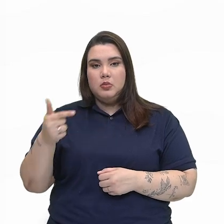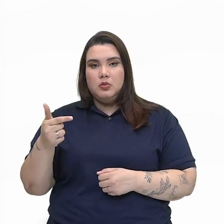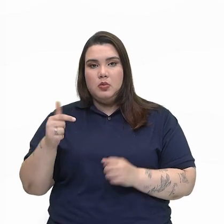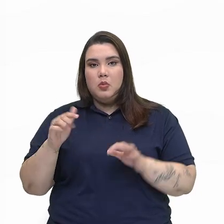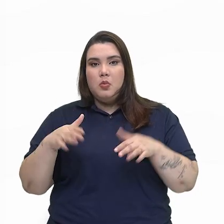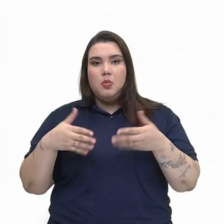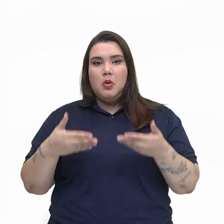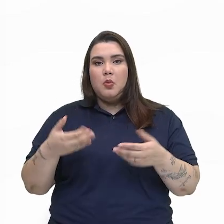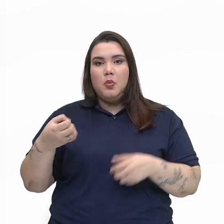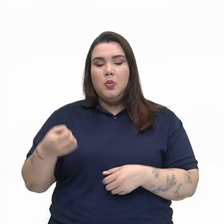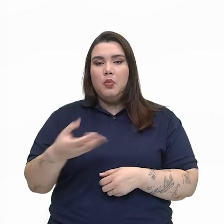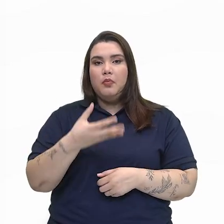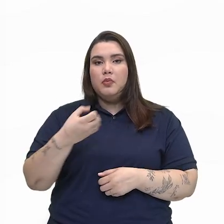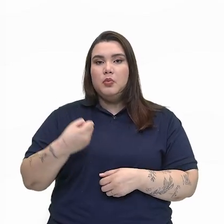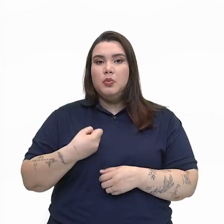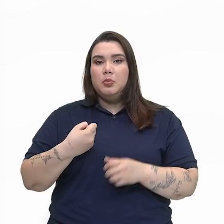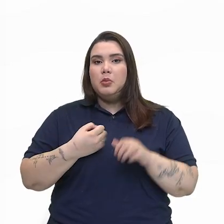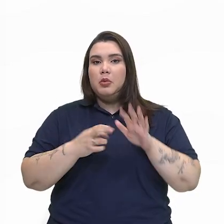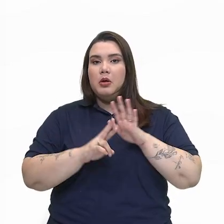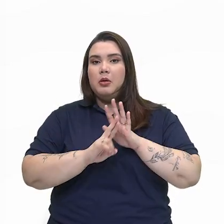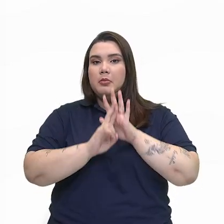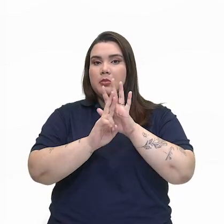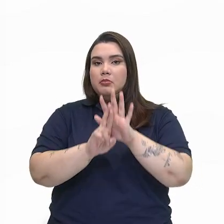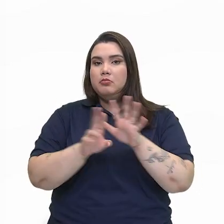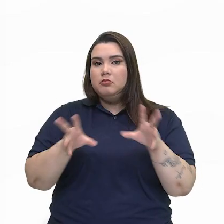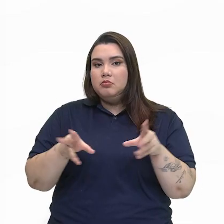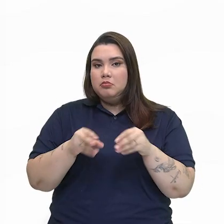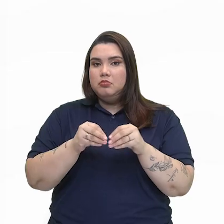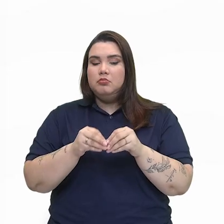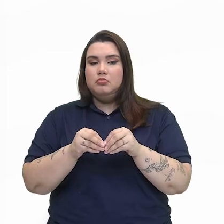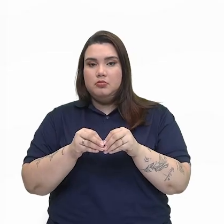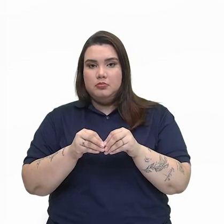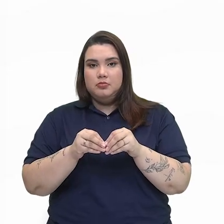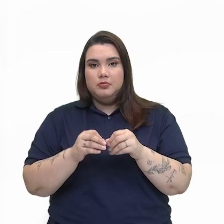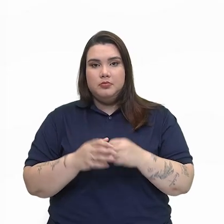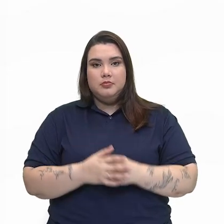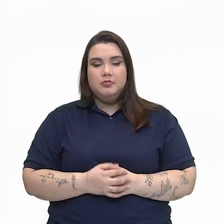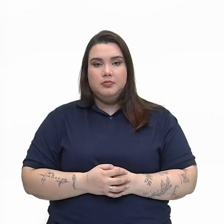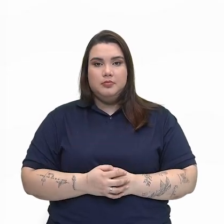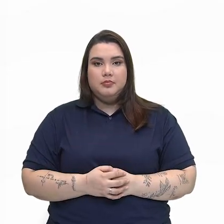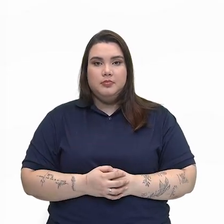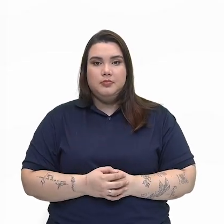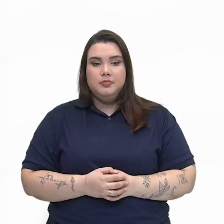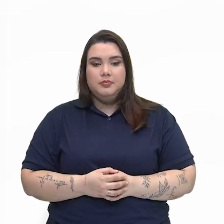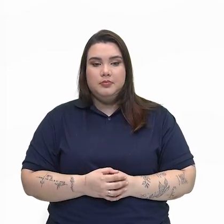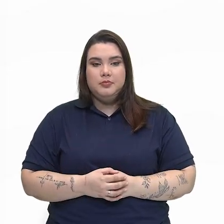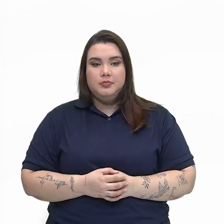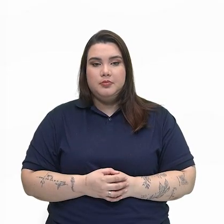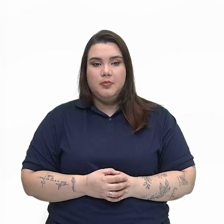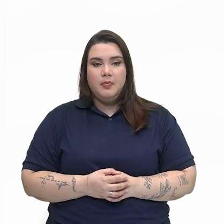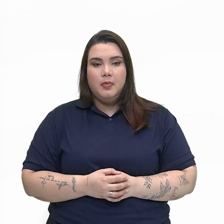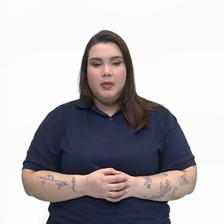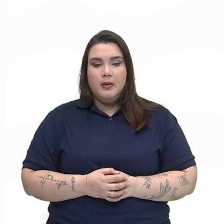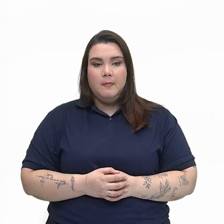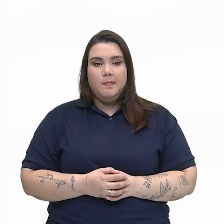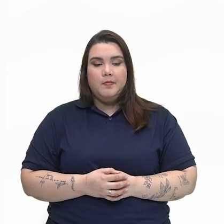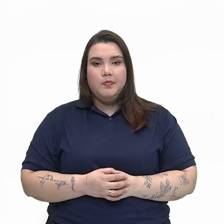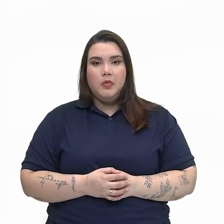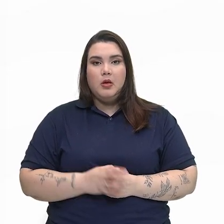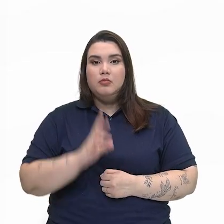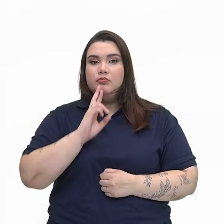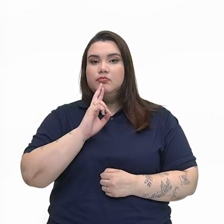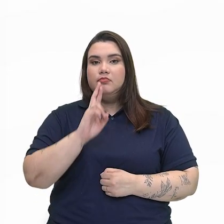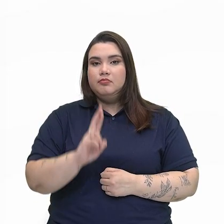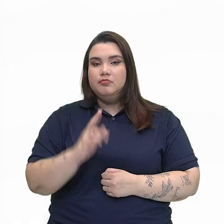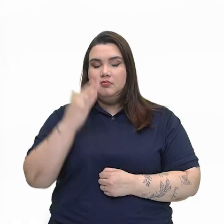35,182. Aí eu quero saber o arredondamento com uma casa decimal deste número aí. Olha só a